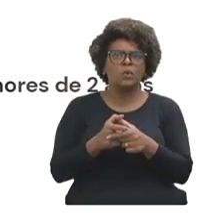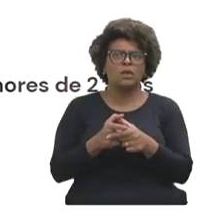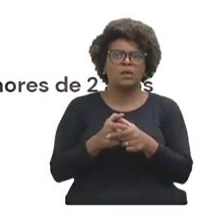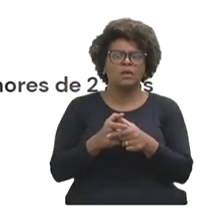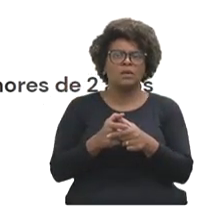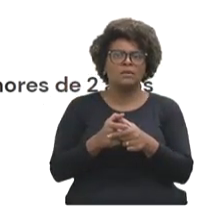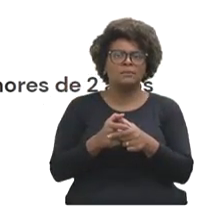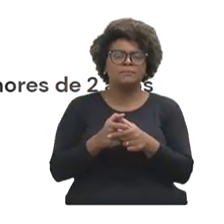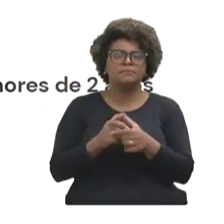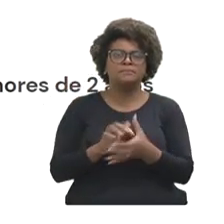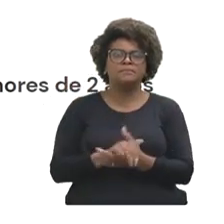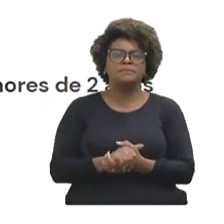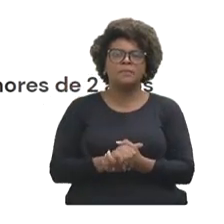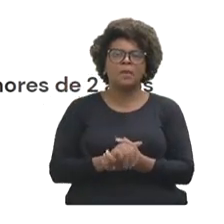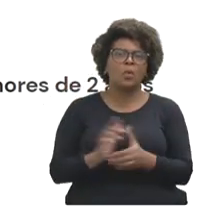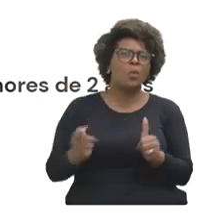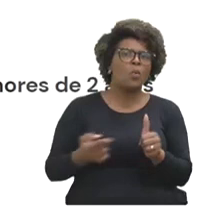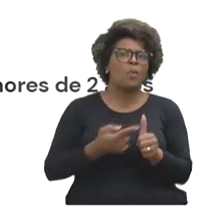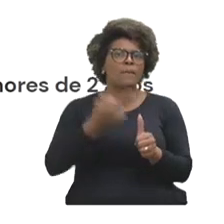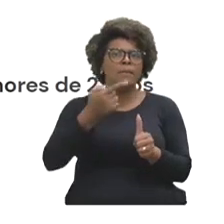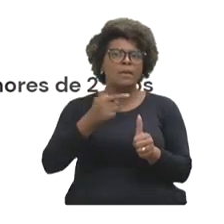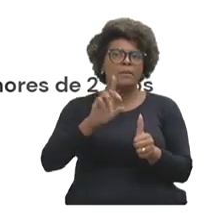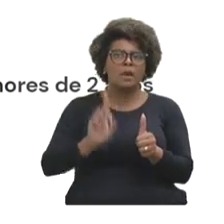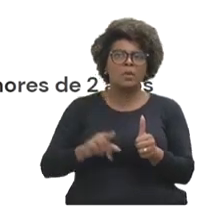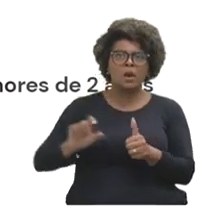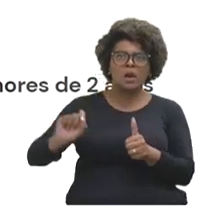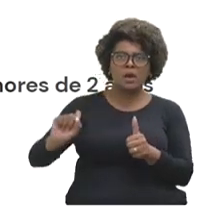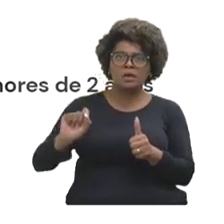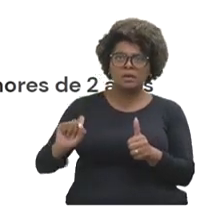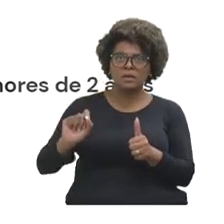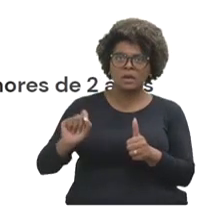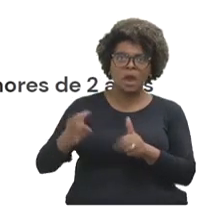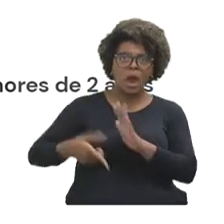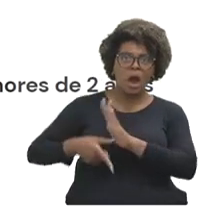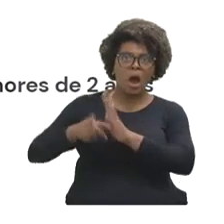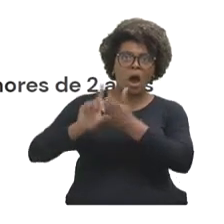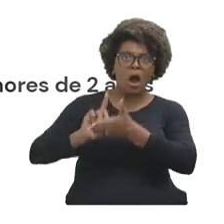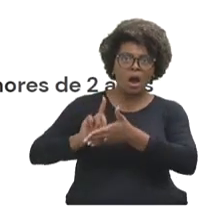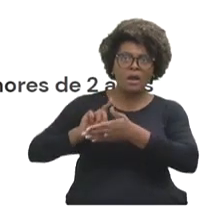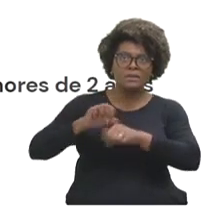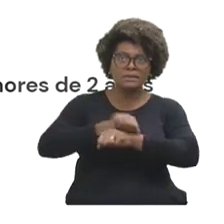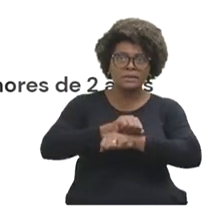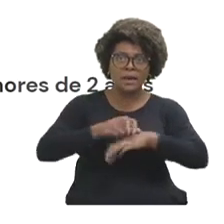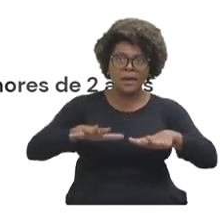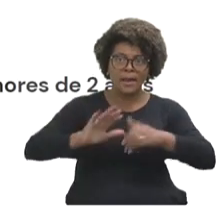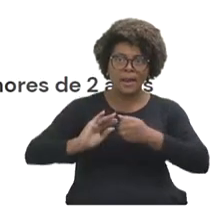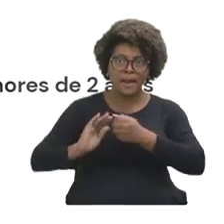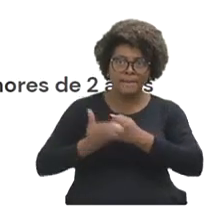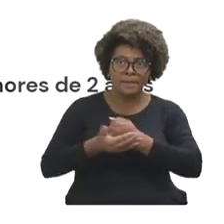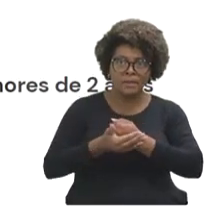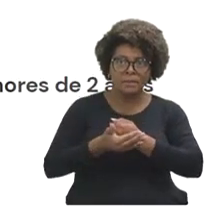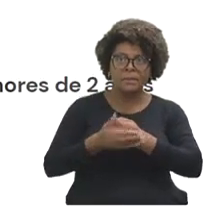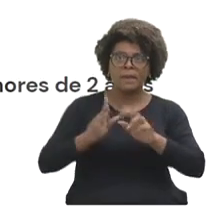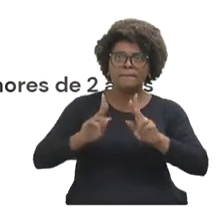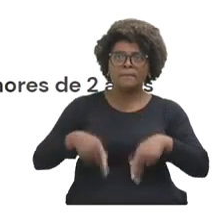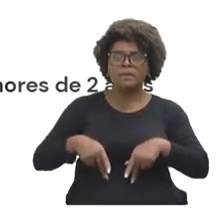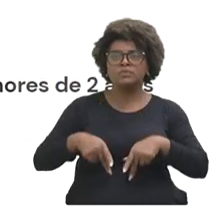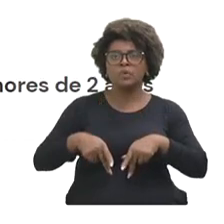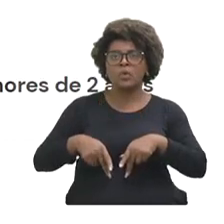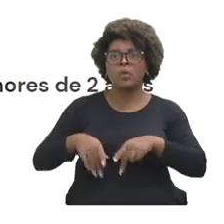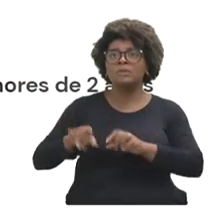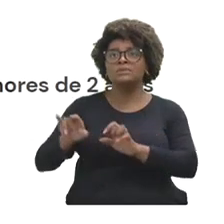o primeiro ponto é que já é anterior a pandemia as pessoas estão deixando de lado